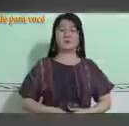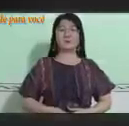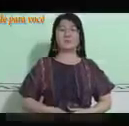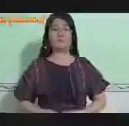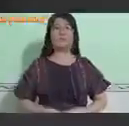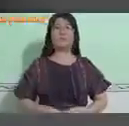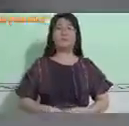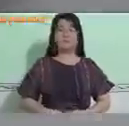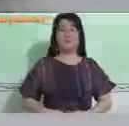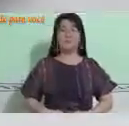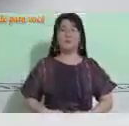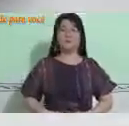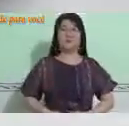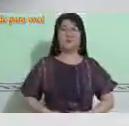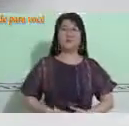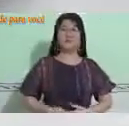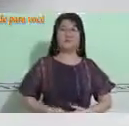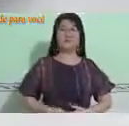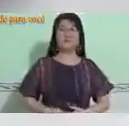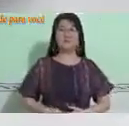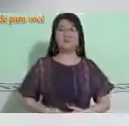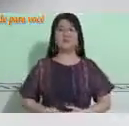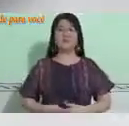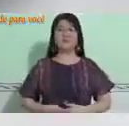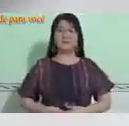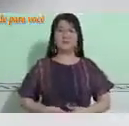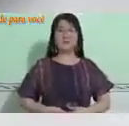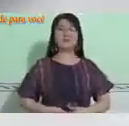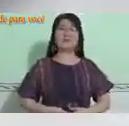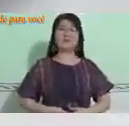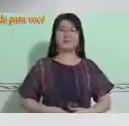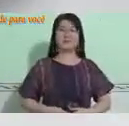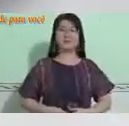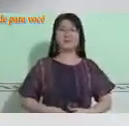tido em pré um ciclo regular.